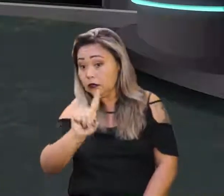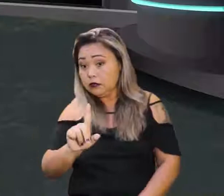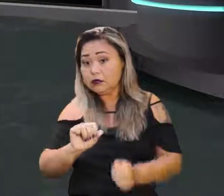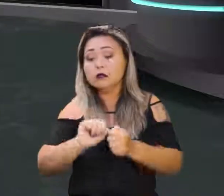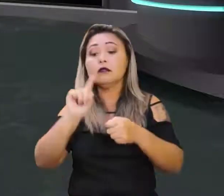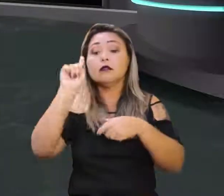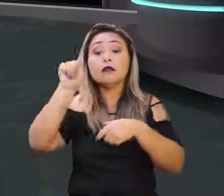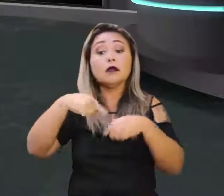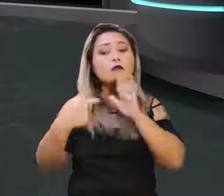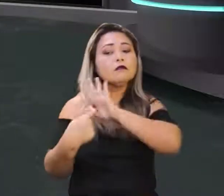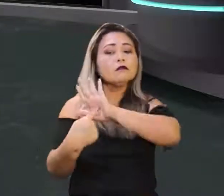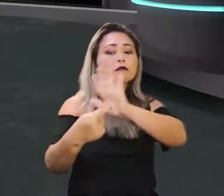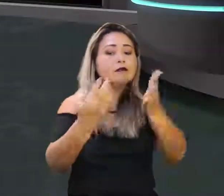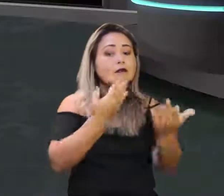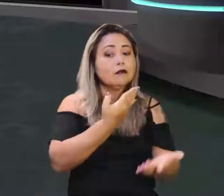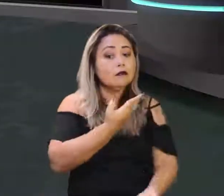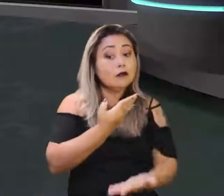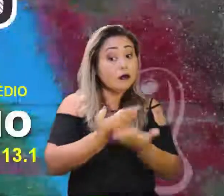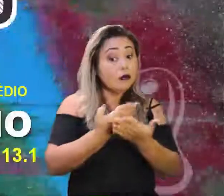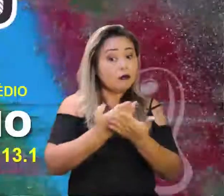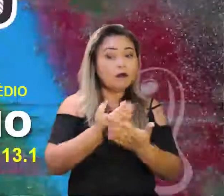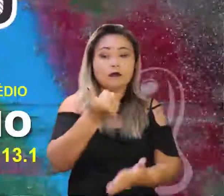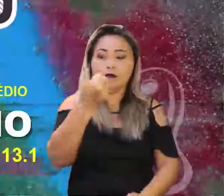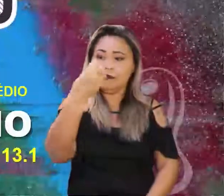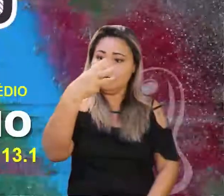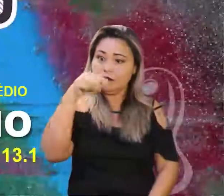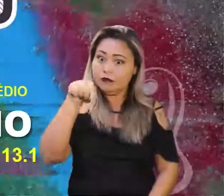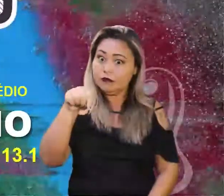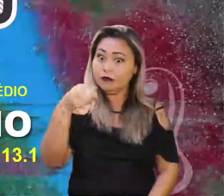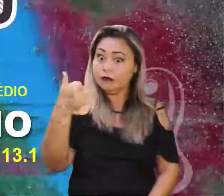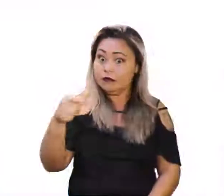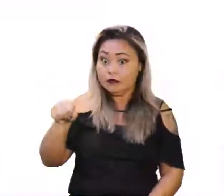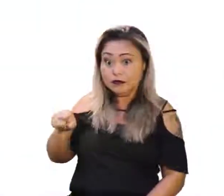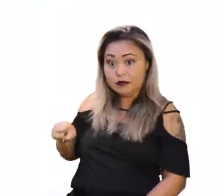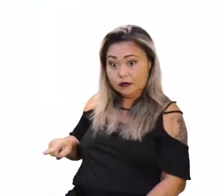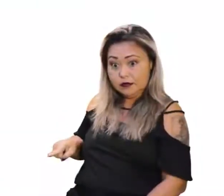aula 13.1. Segue.